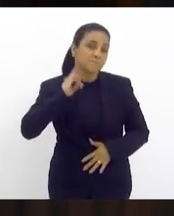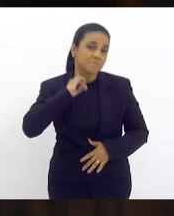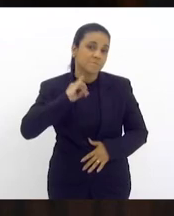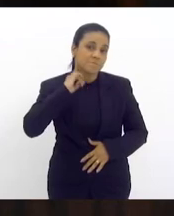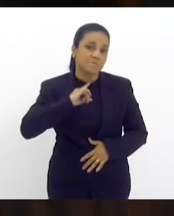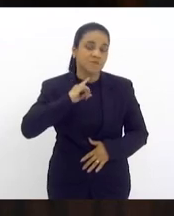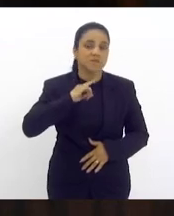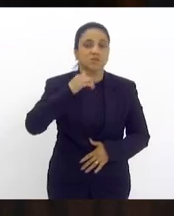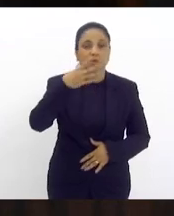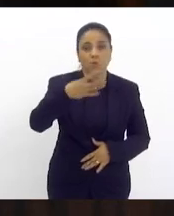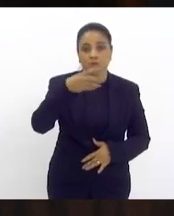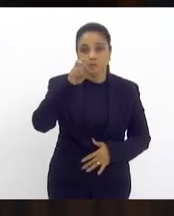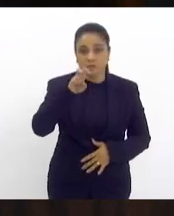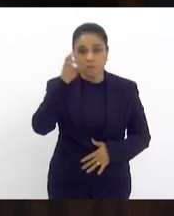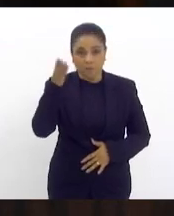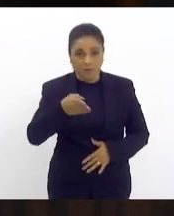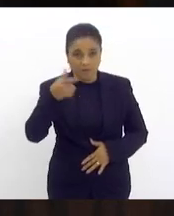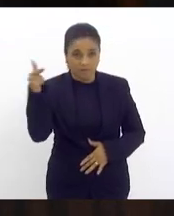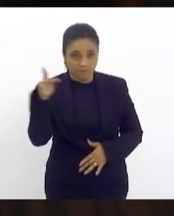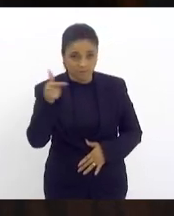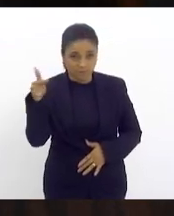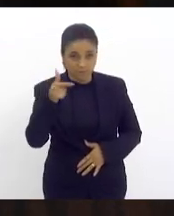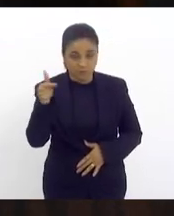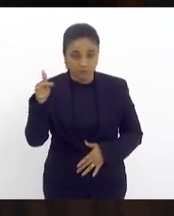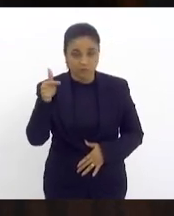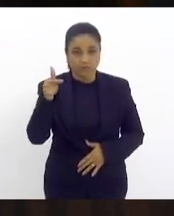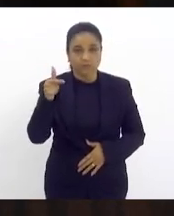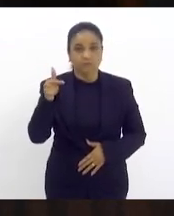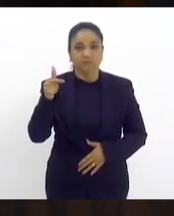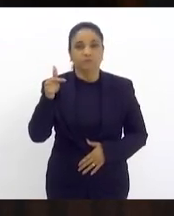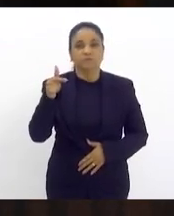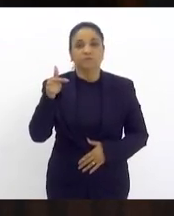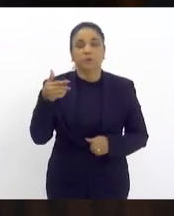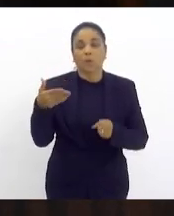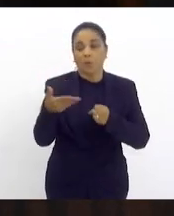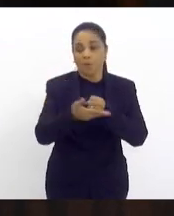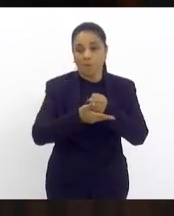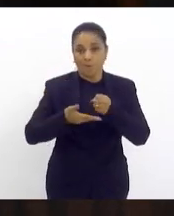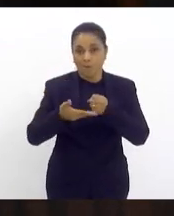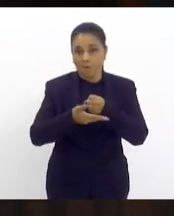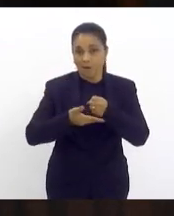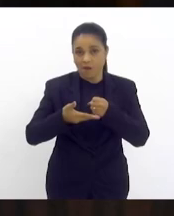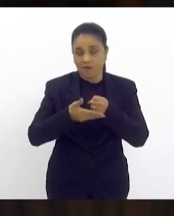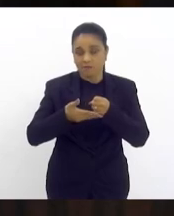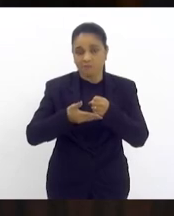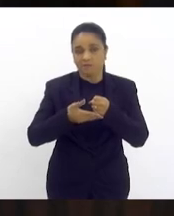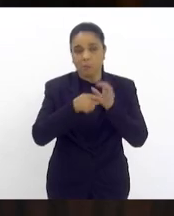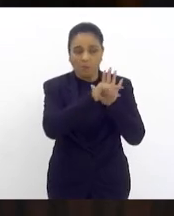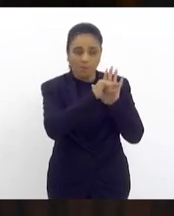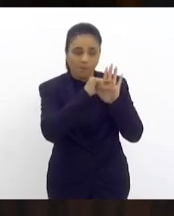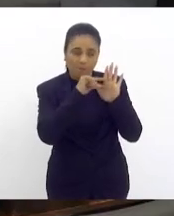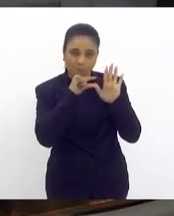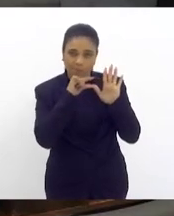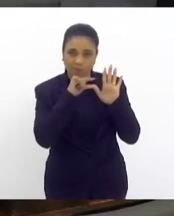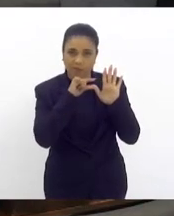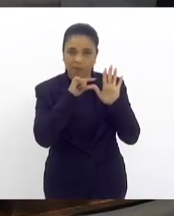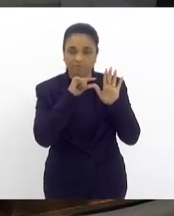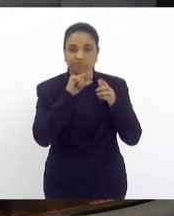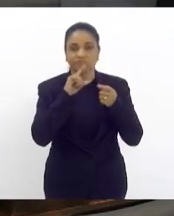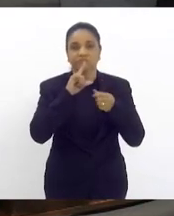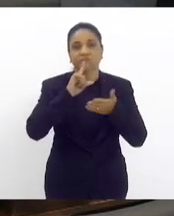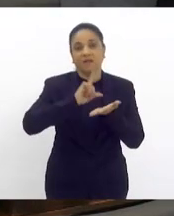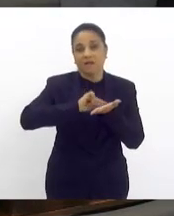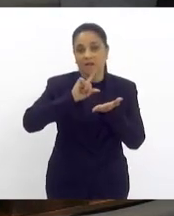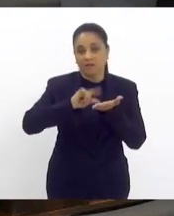48.385/22 com Com base no parágrafo do artigo